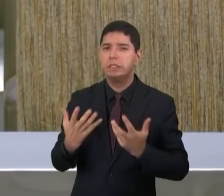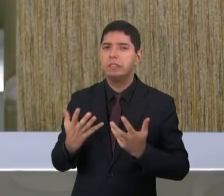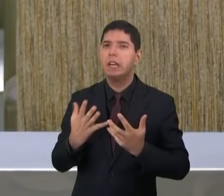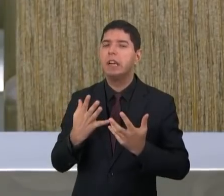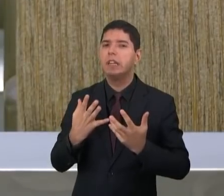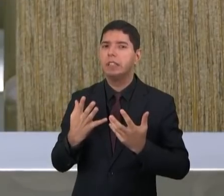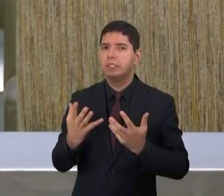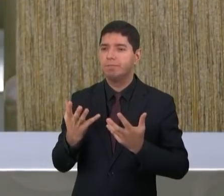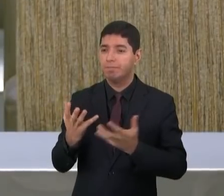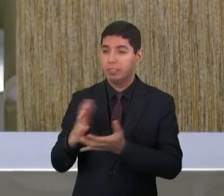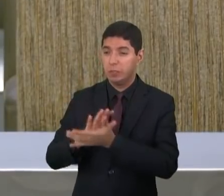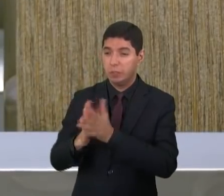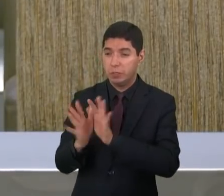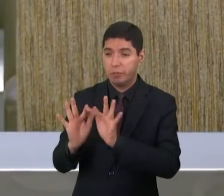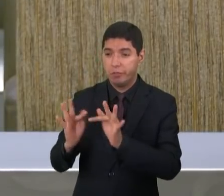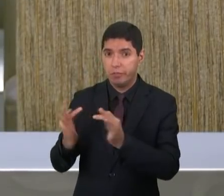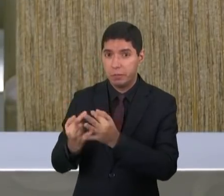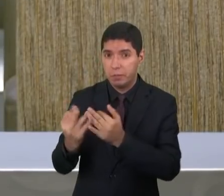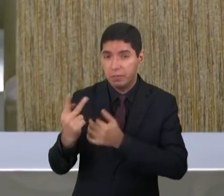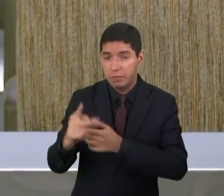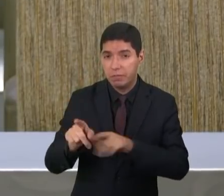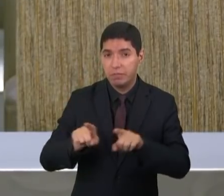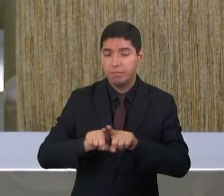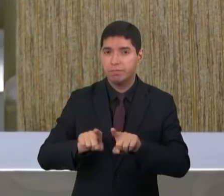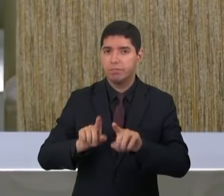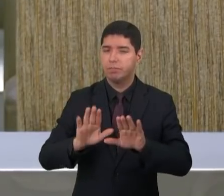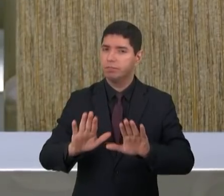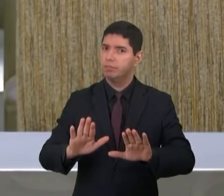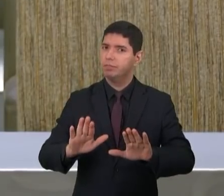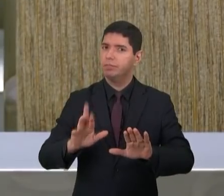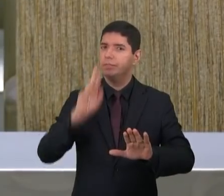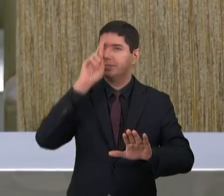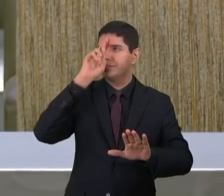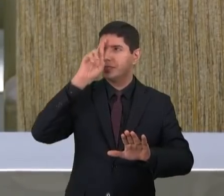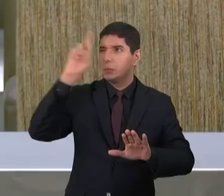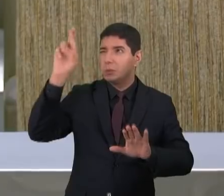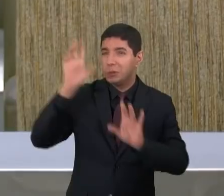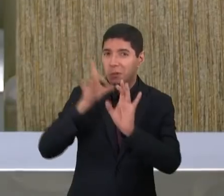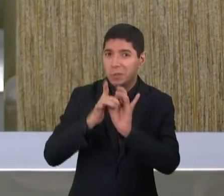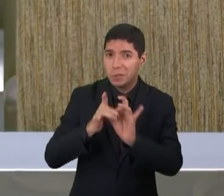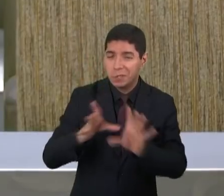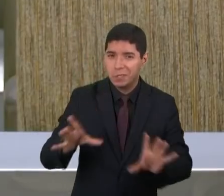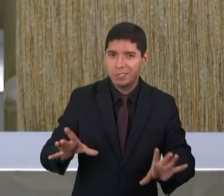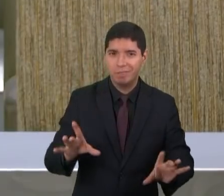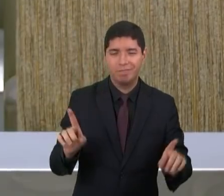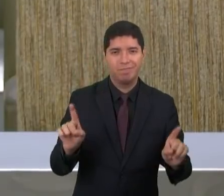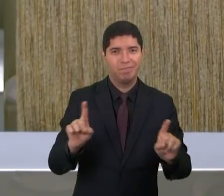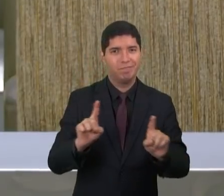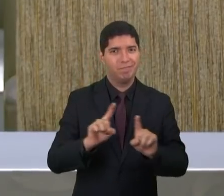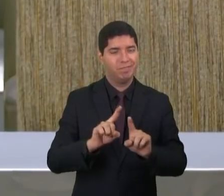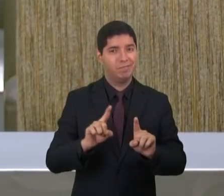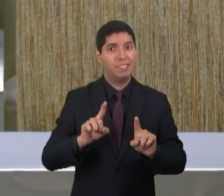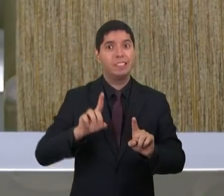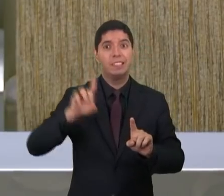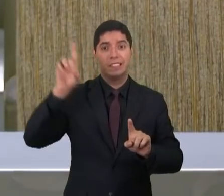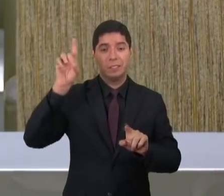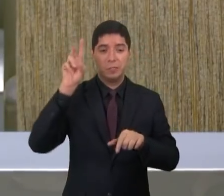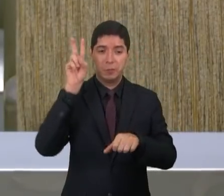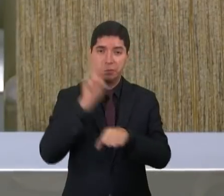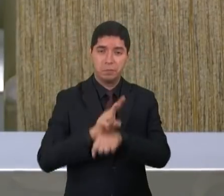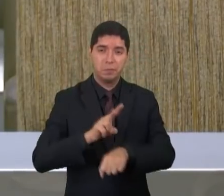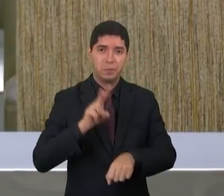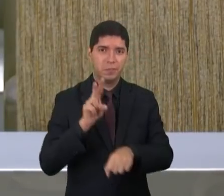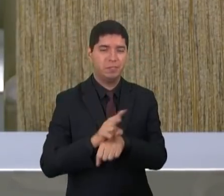pela tua família. Mas o salmista disse aqui: o Senhor não nos deu por presa aos seus dentes.